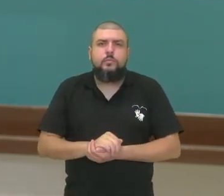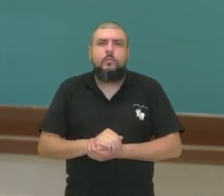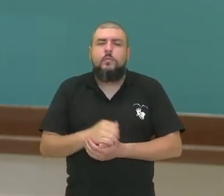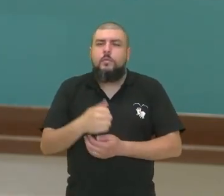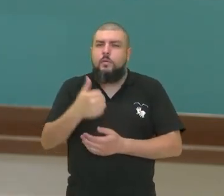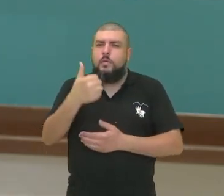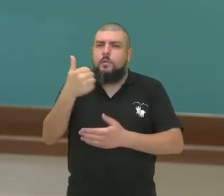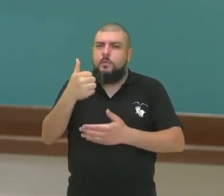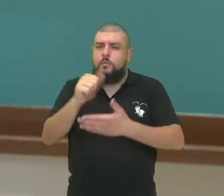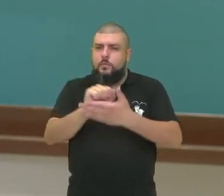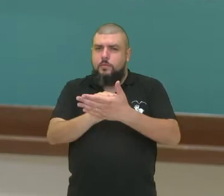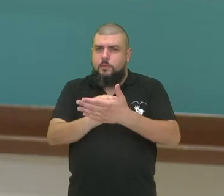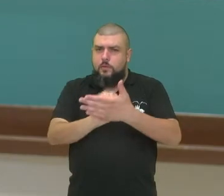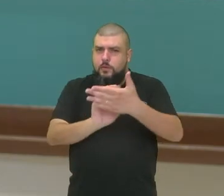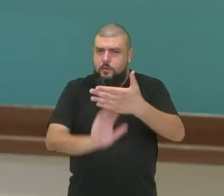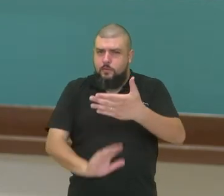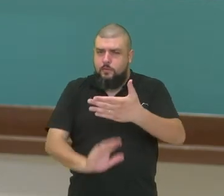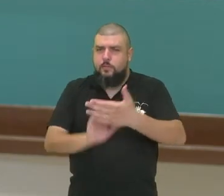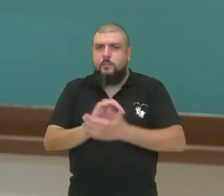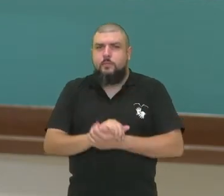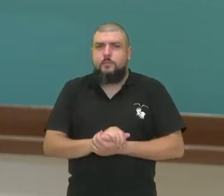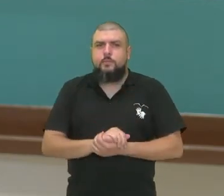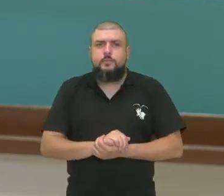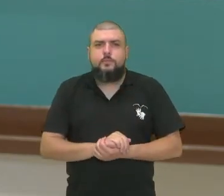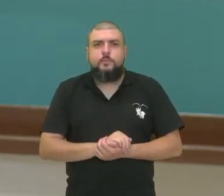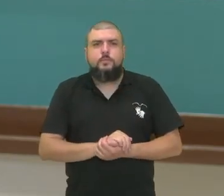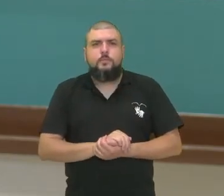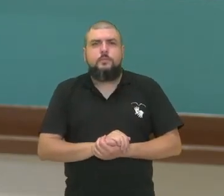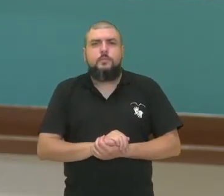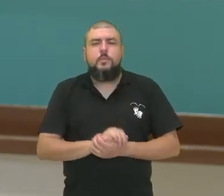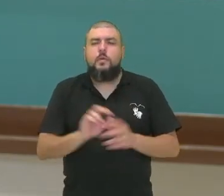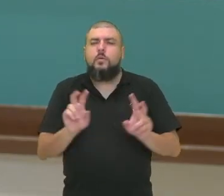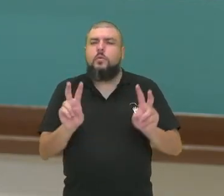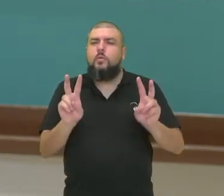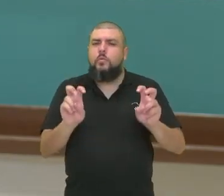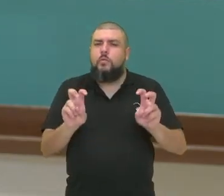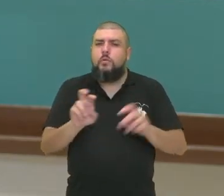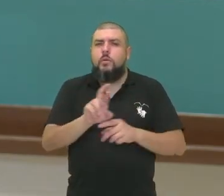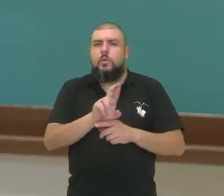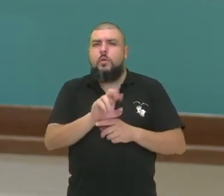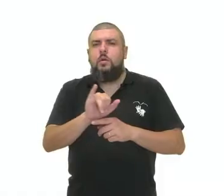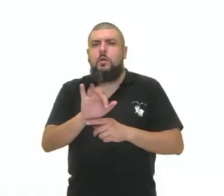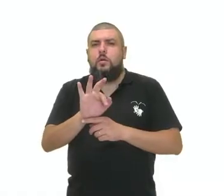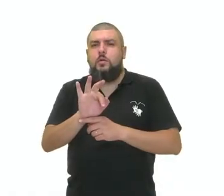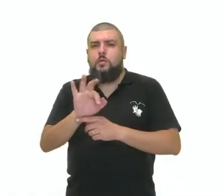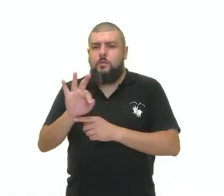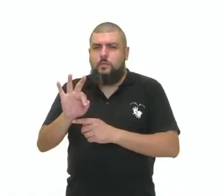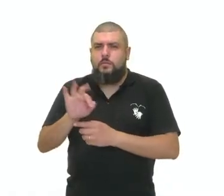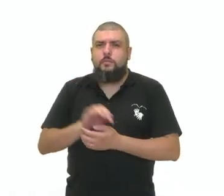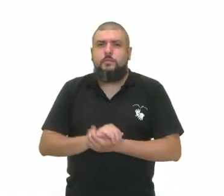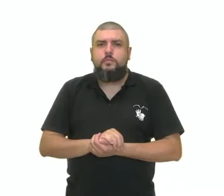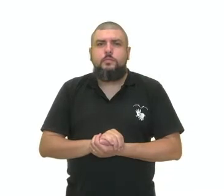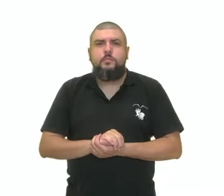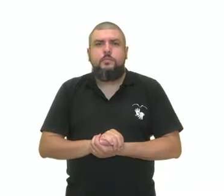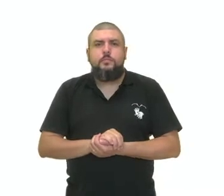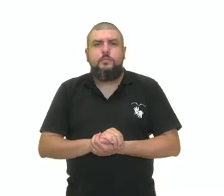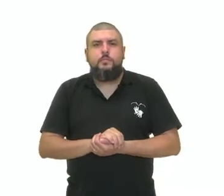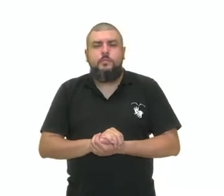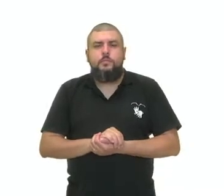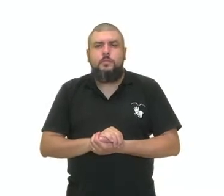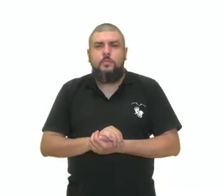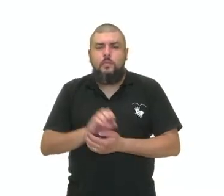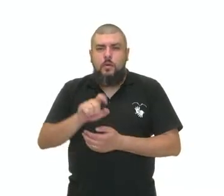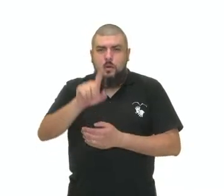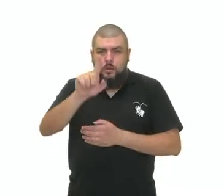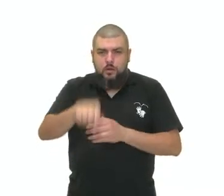atividade aqui ligada a essa explicação sobre o Grande Rift, né, o Rift Valley. Então, é uma depressão